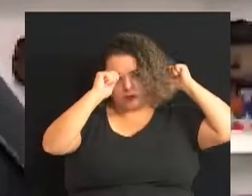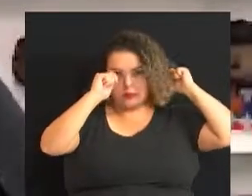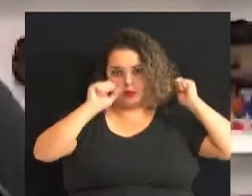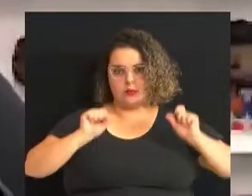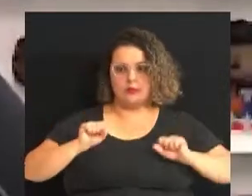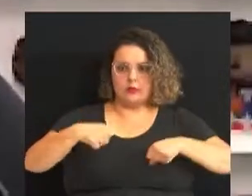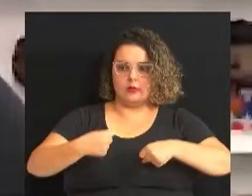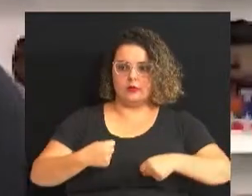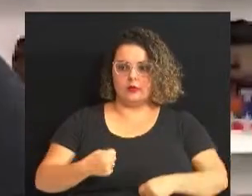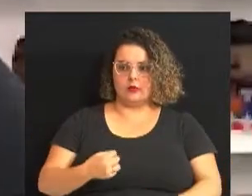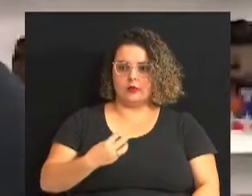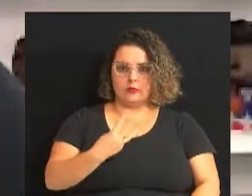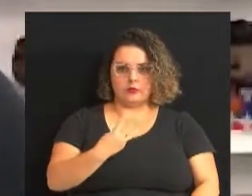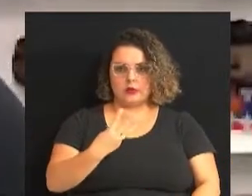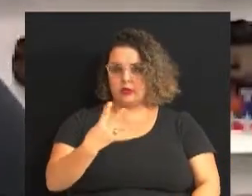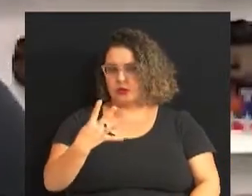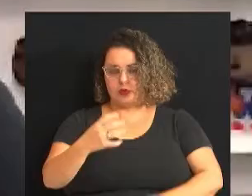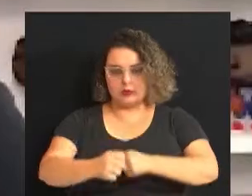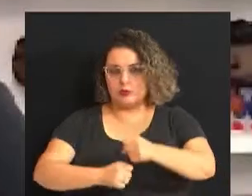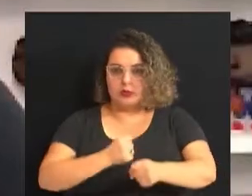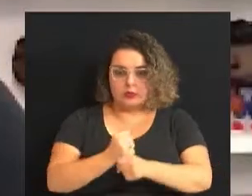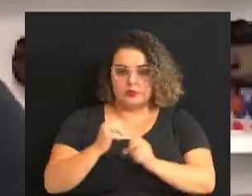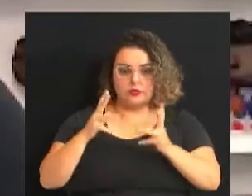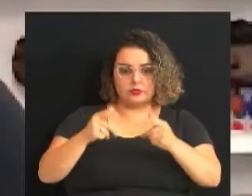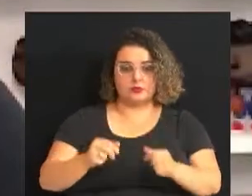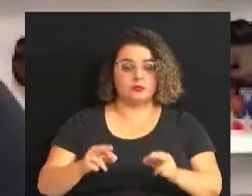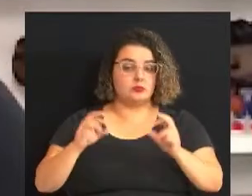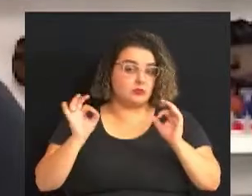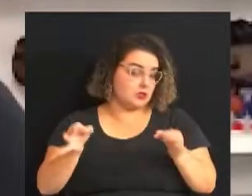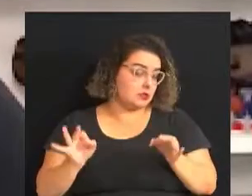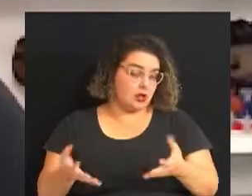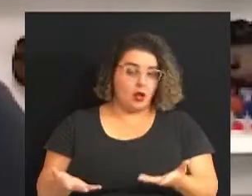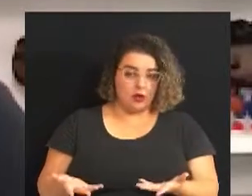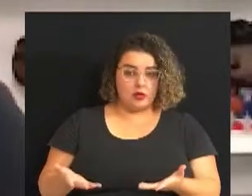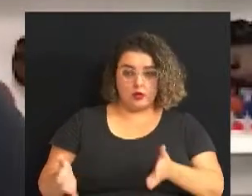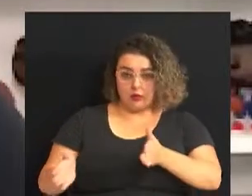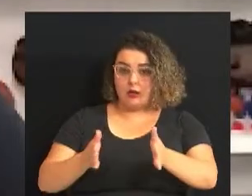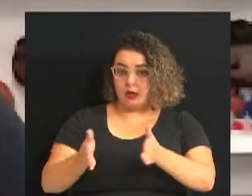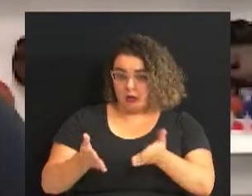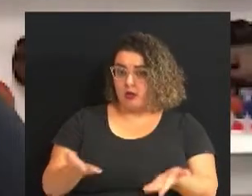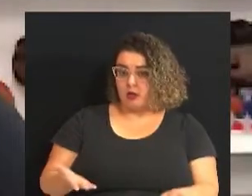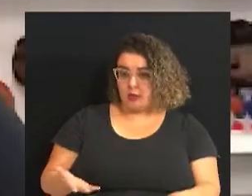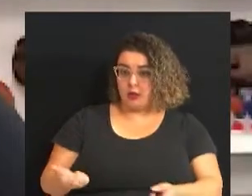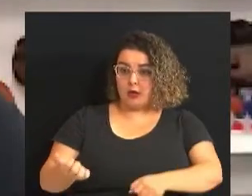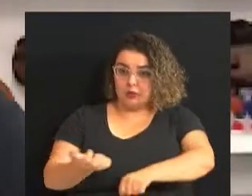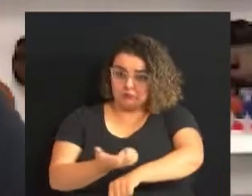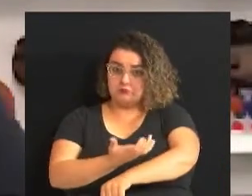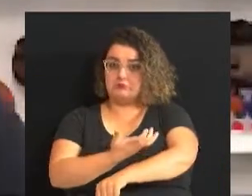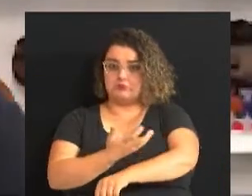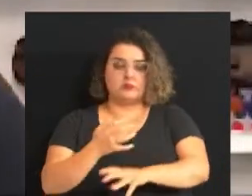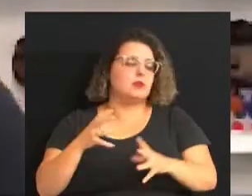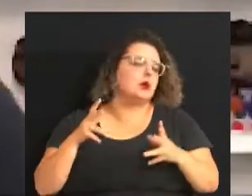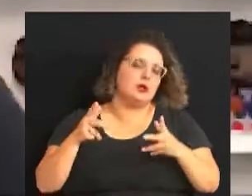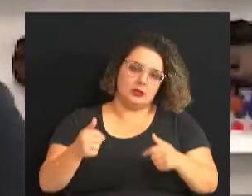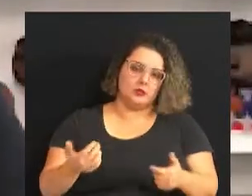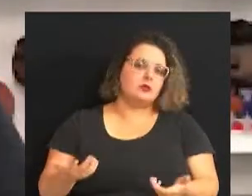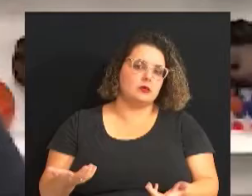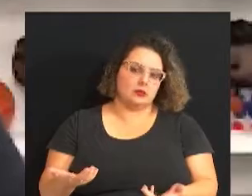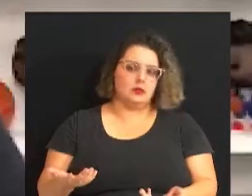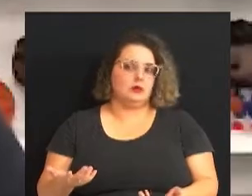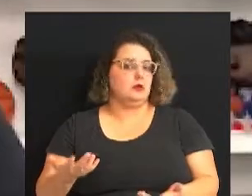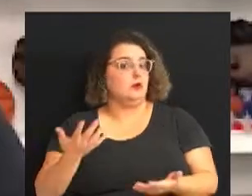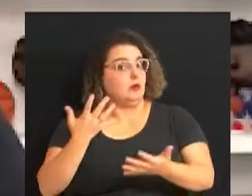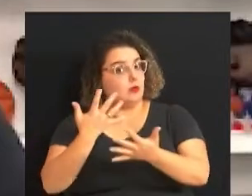menos 3, 4 anos, se tudo der certo. Então, é um momento muito emocionante, eu acho que para todos. Confesso que para